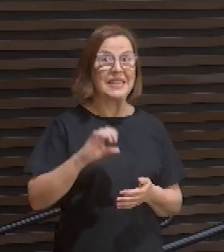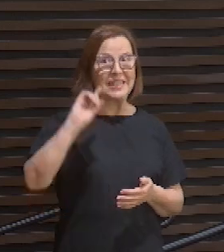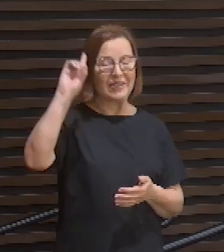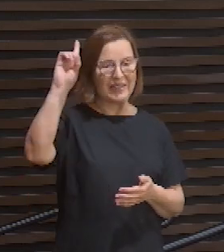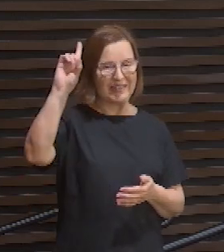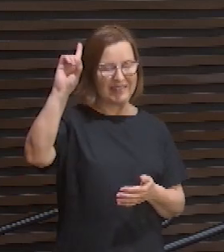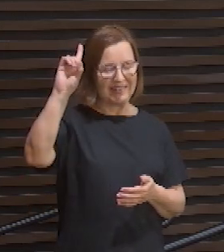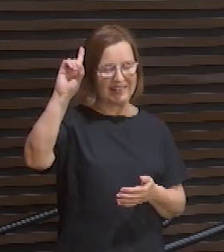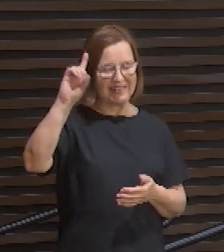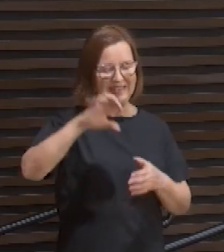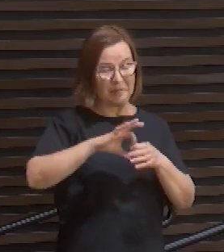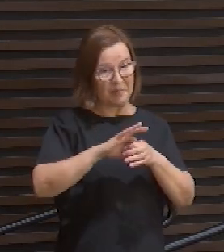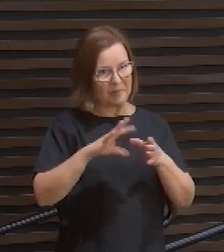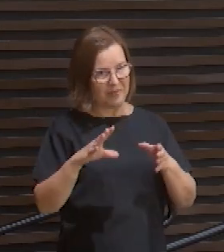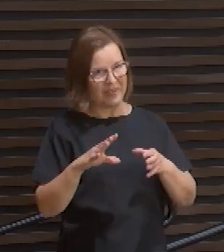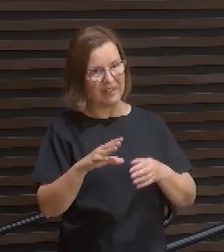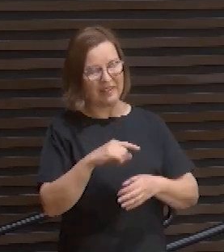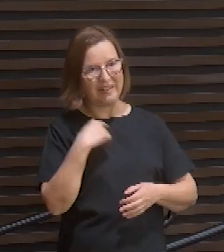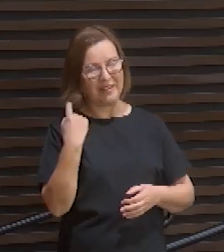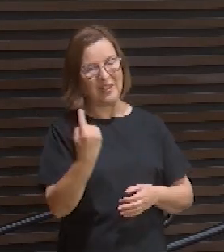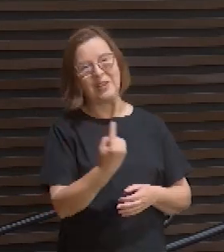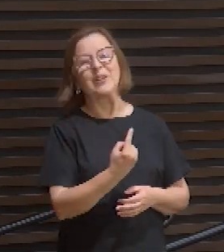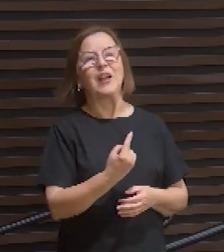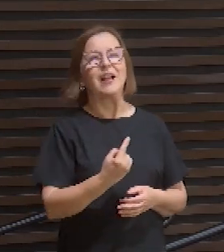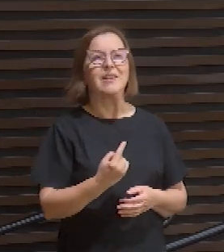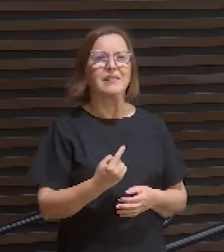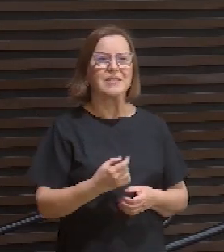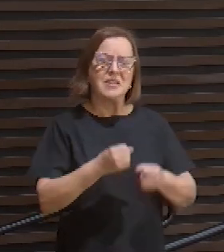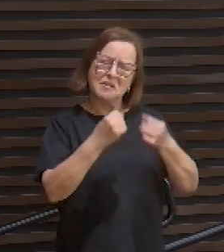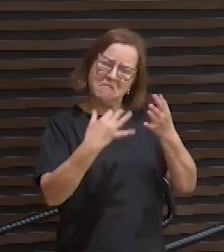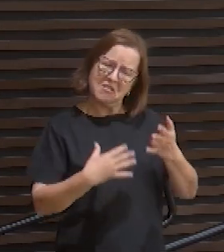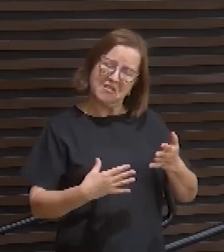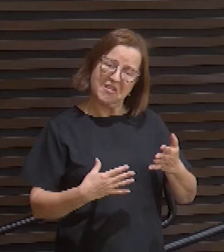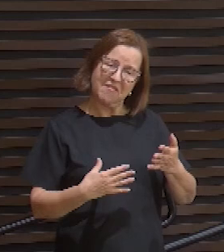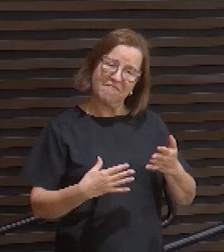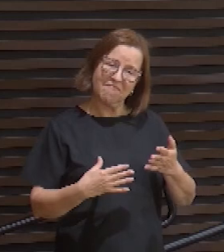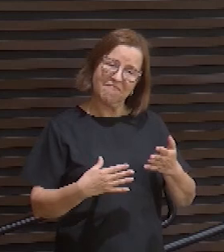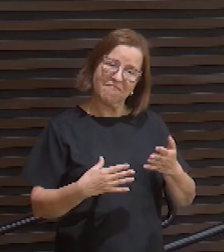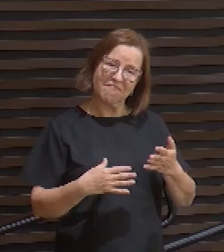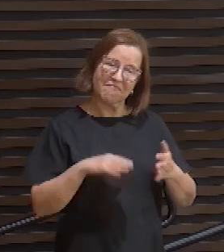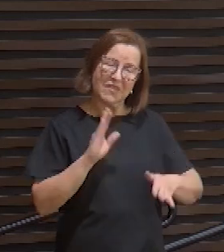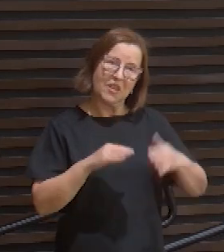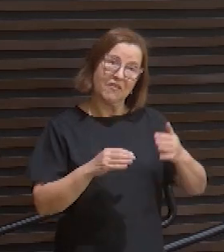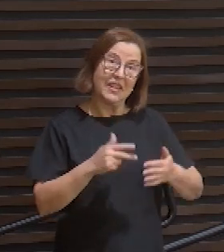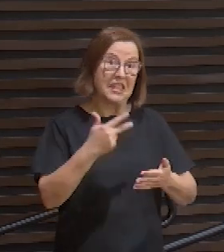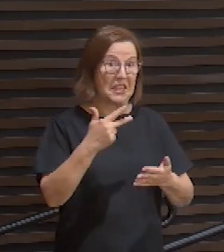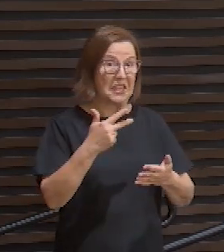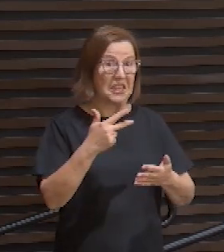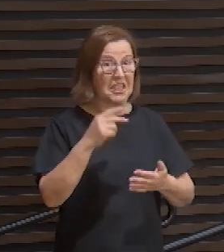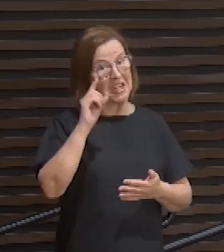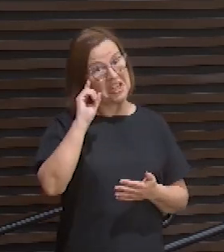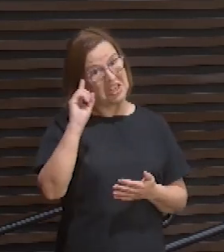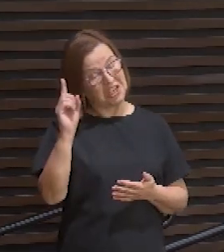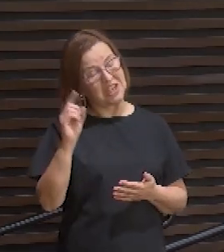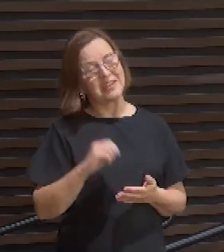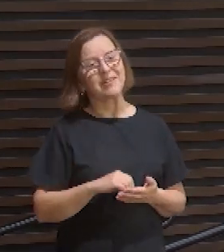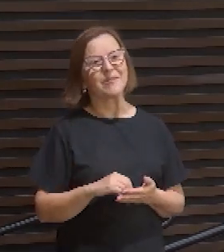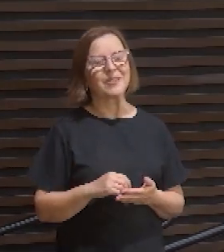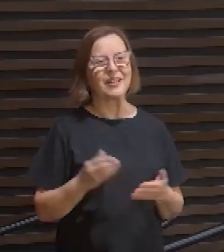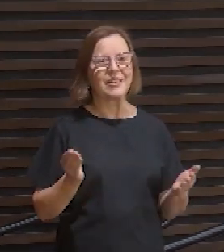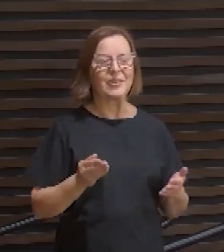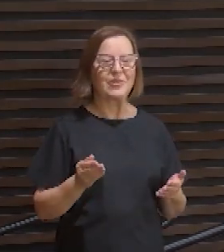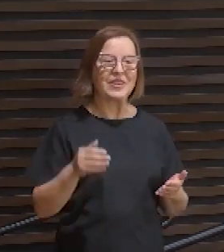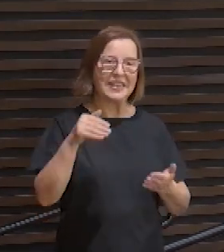sobre este capítulo, talvez em 3 ou 4 exposições. Hoje vamos até o verso 19, que é onde nós